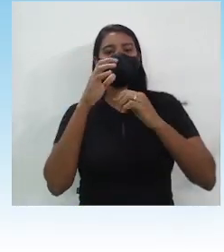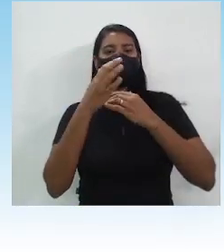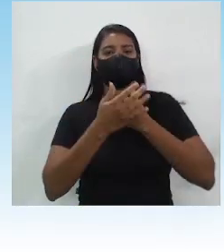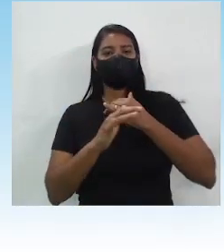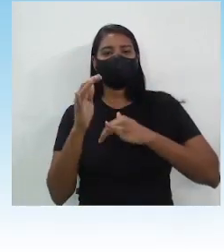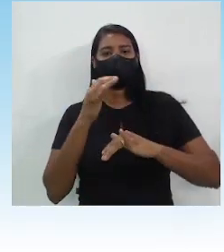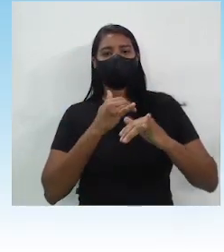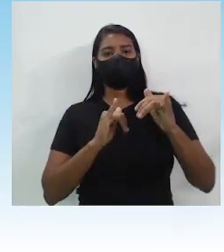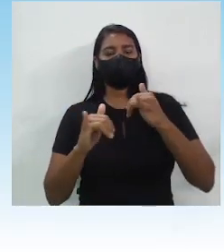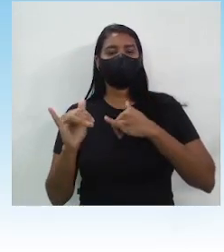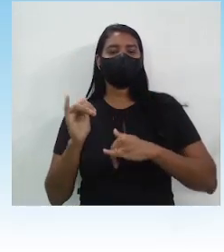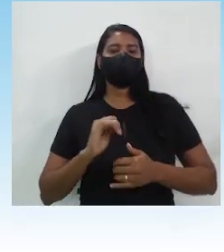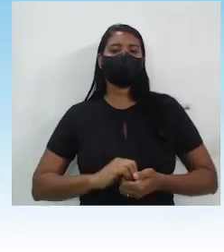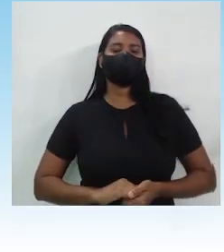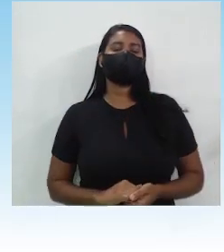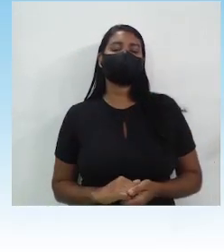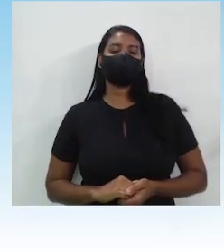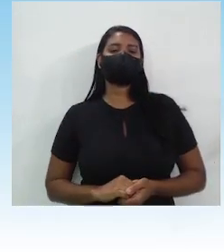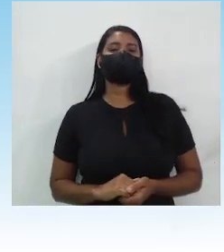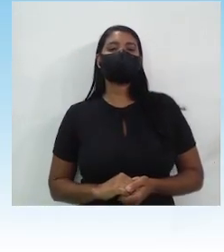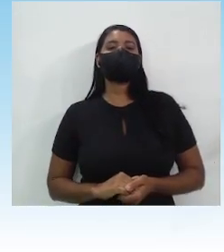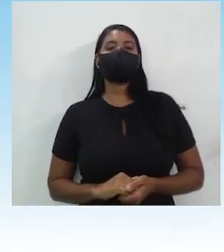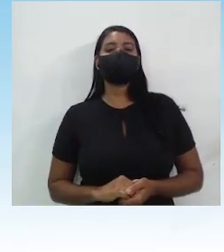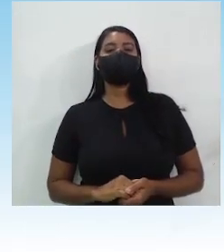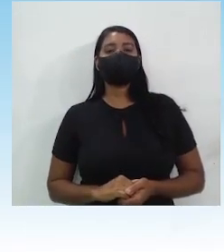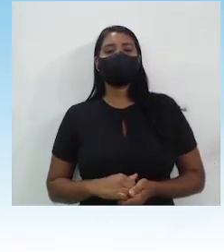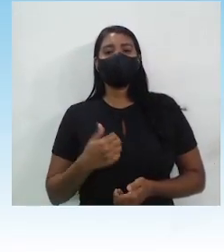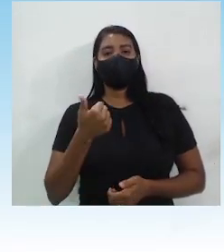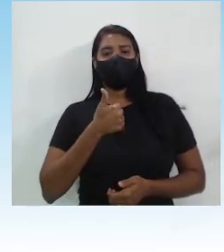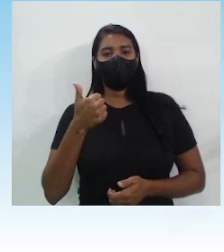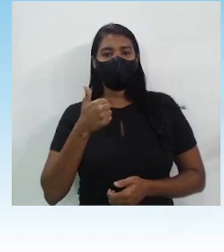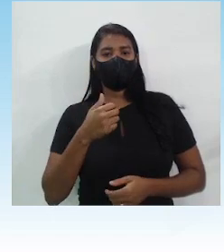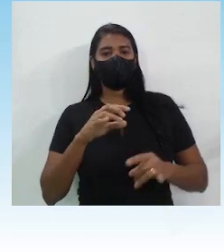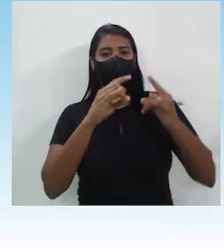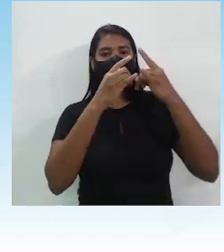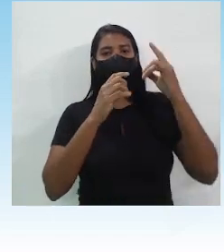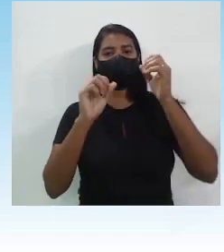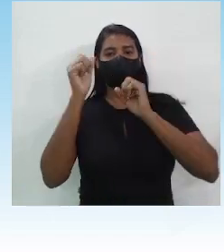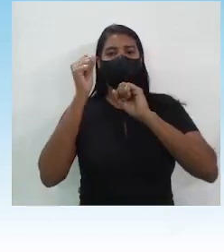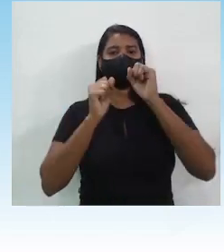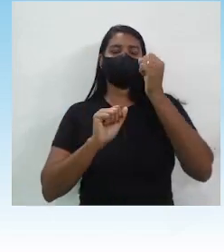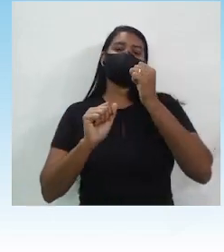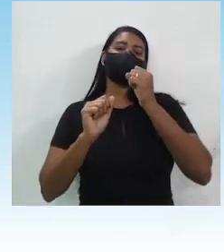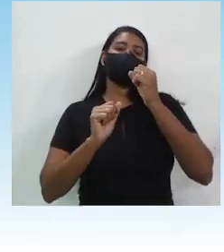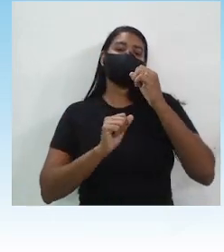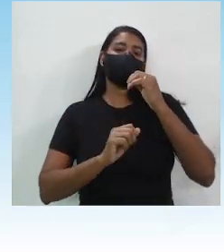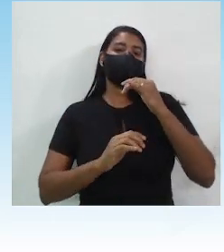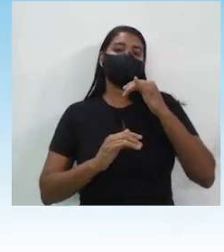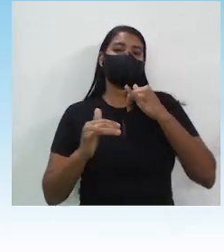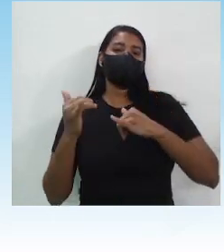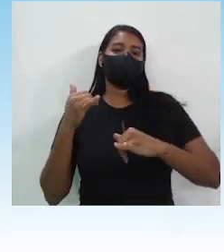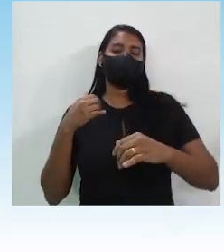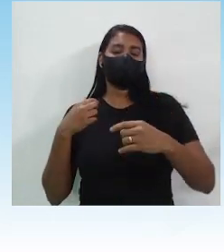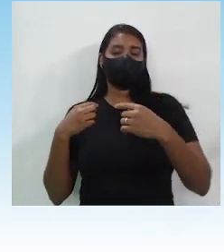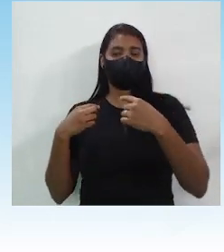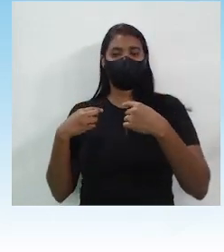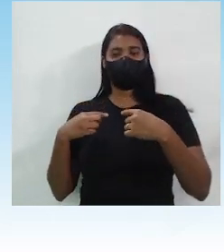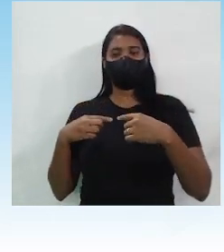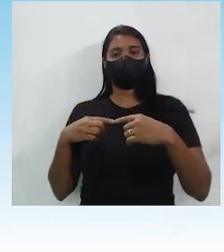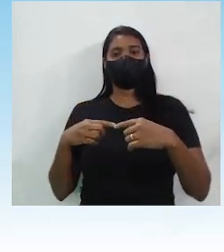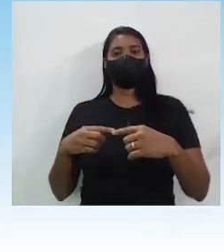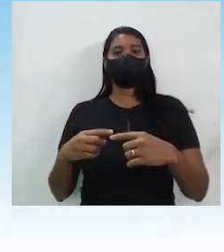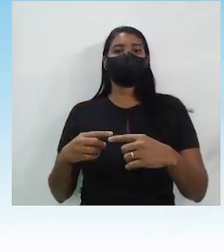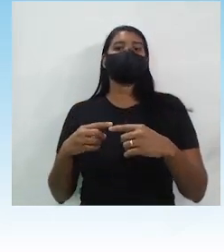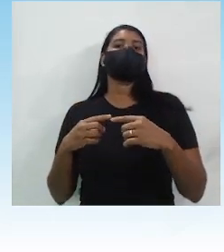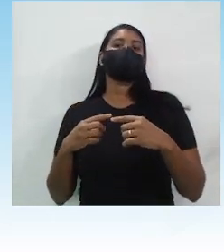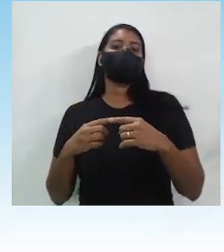de Geração de Energia. A primeira usina que irei falar para vocês sobre esses impactos vai